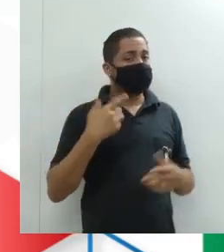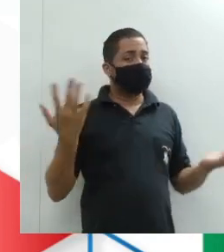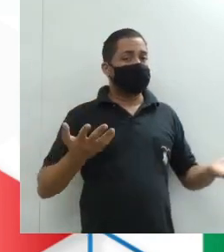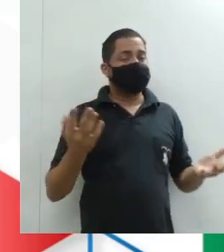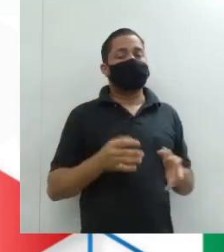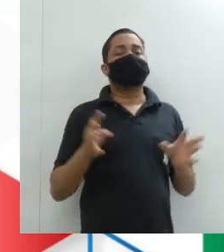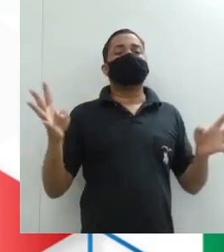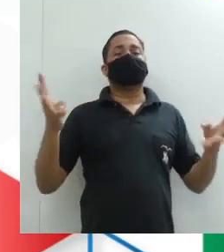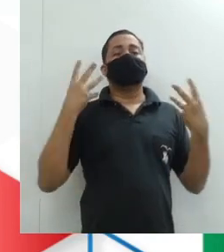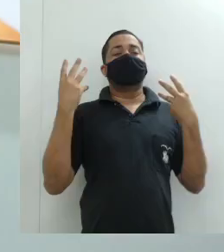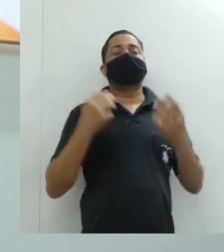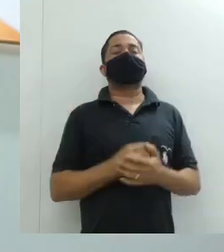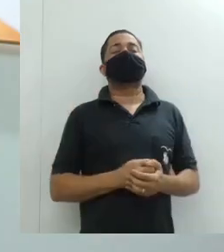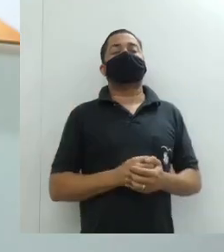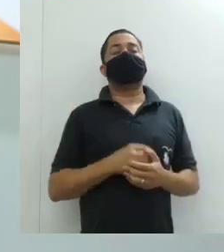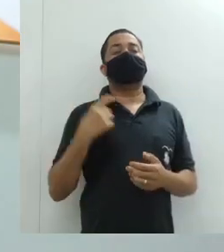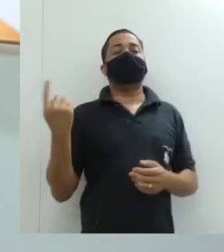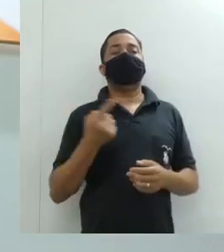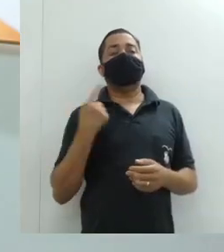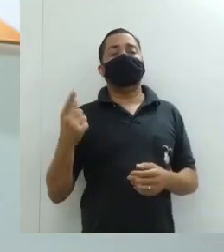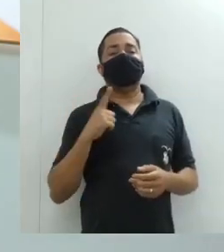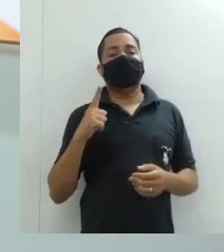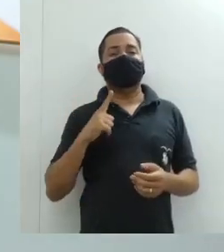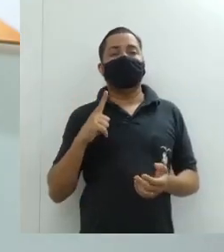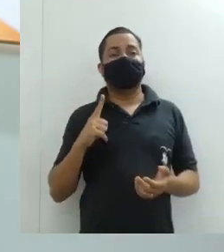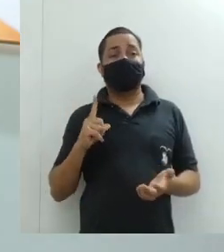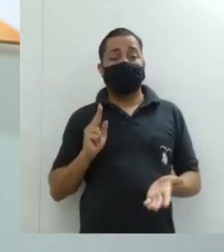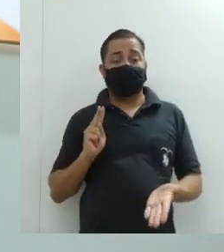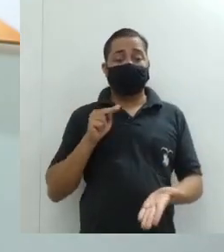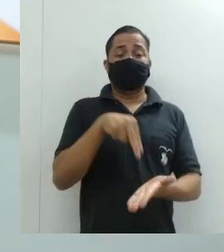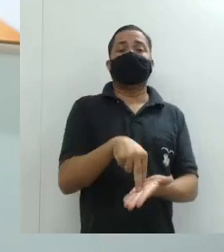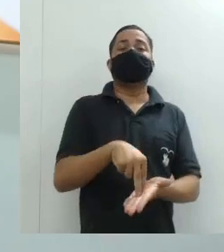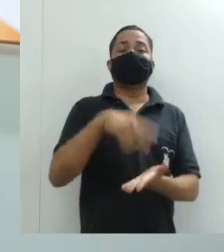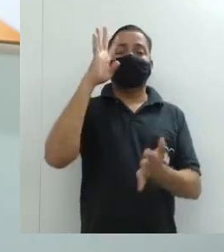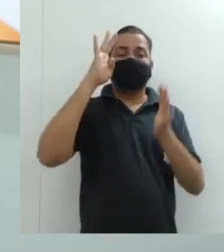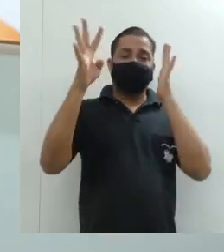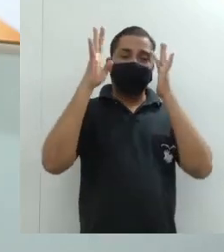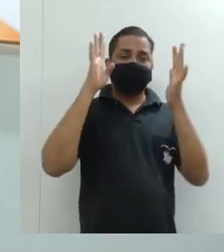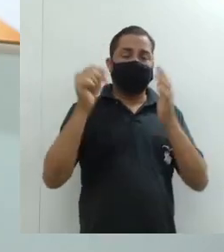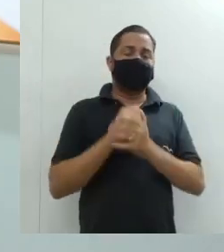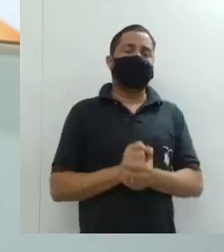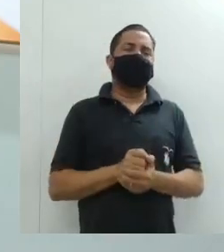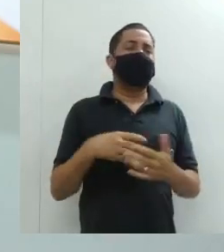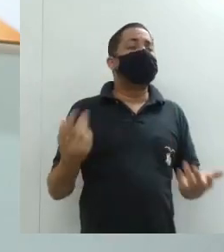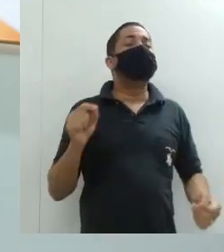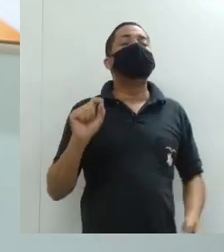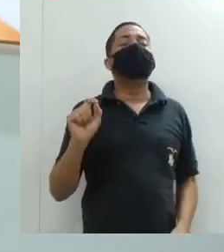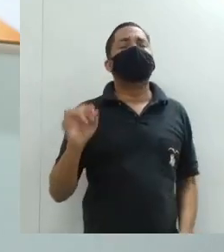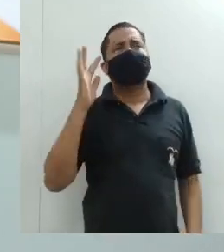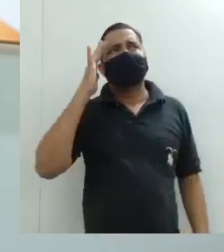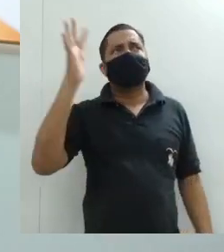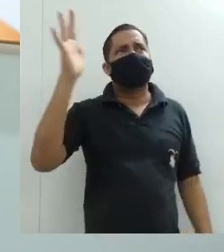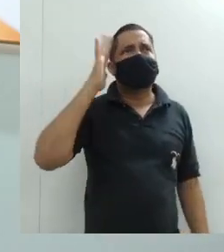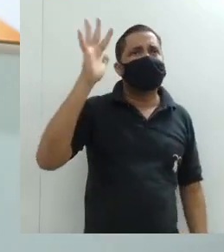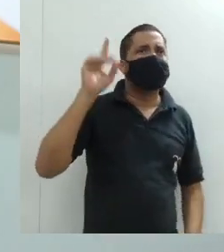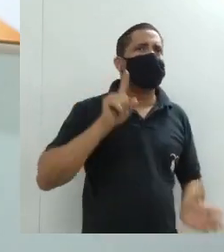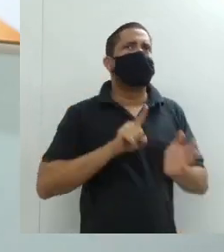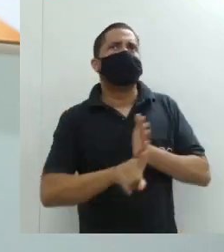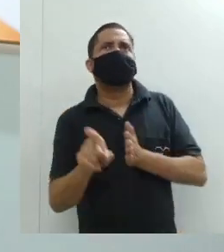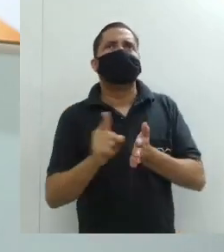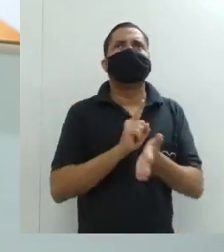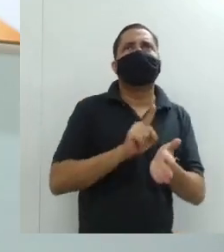prestem bem atenção. Quando a gente toma uma atitude filosófica, é refletir, é questionar